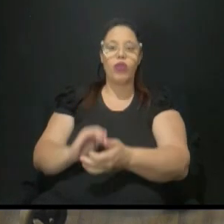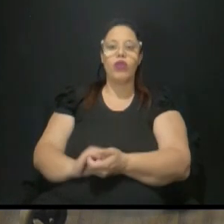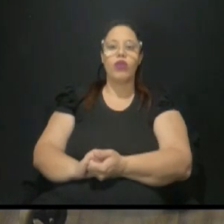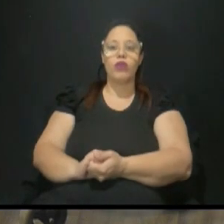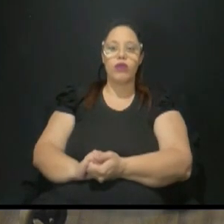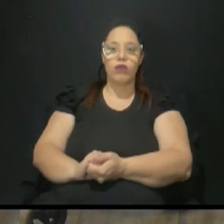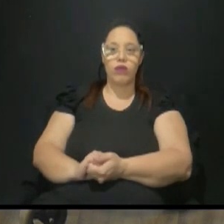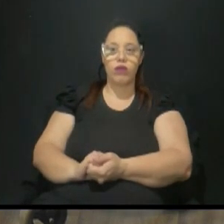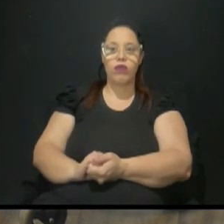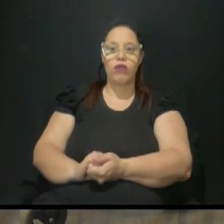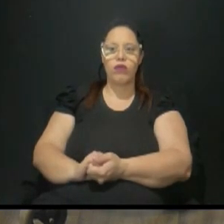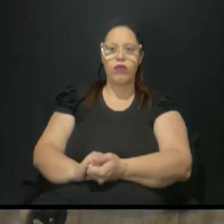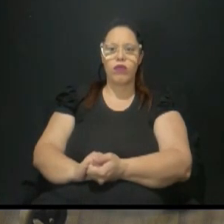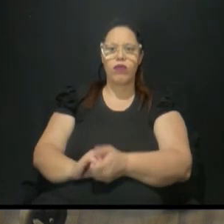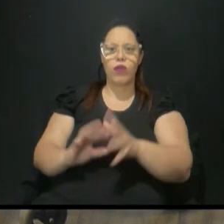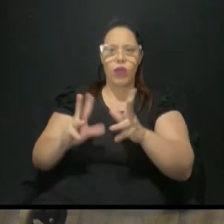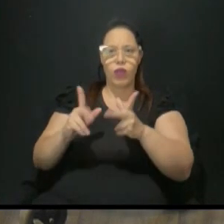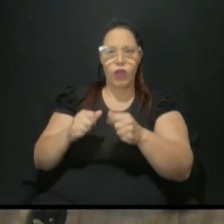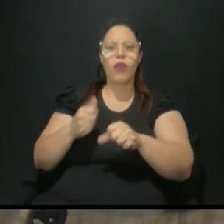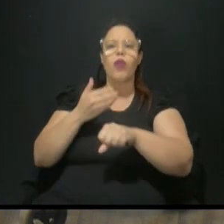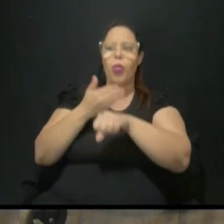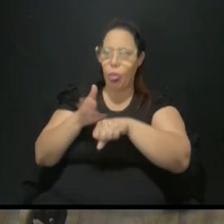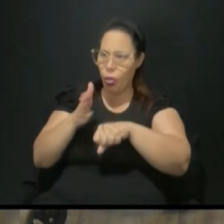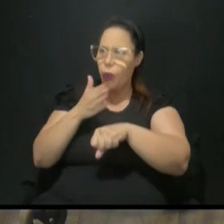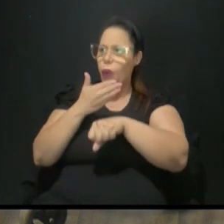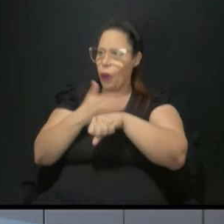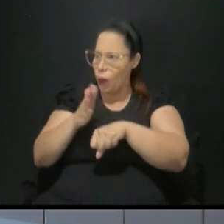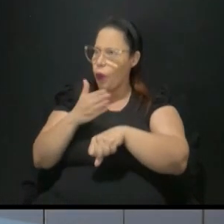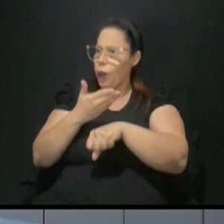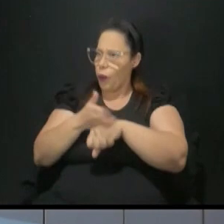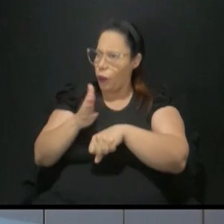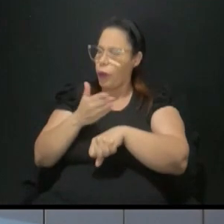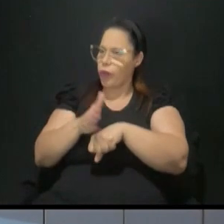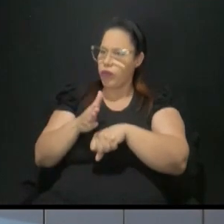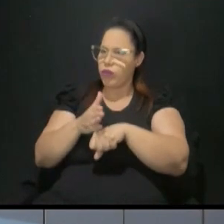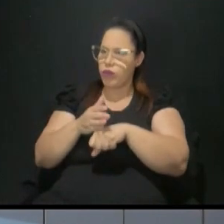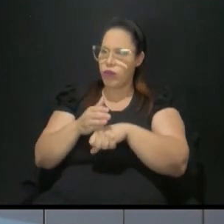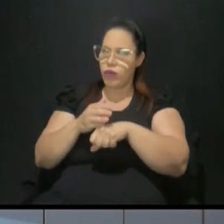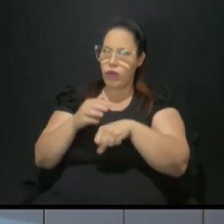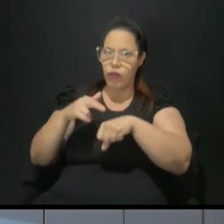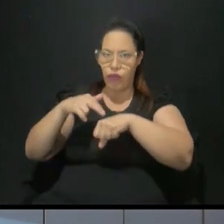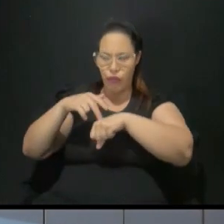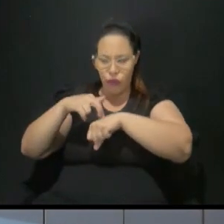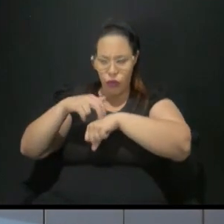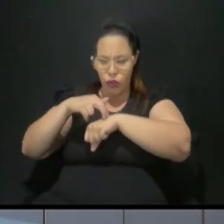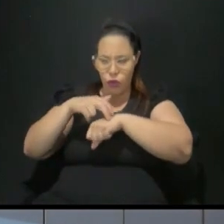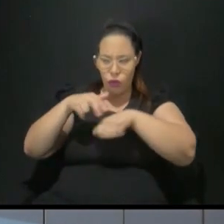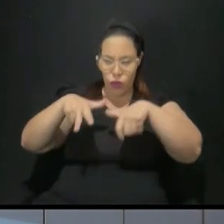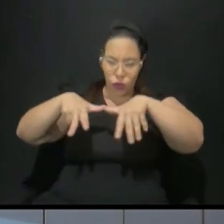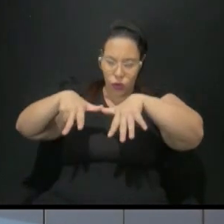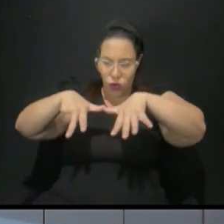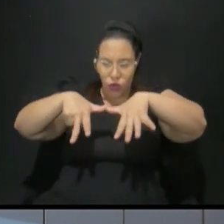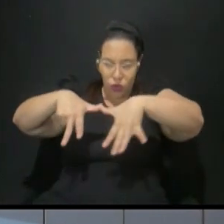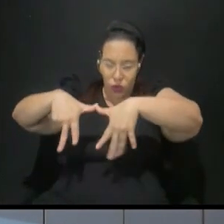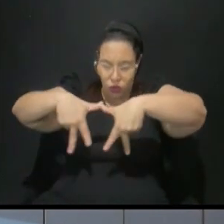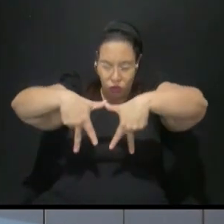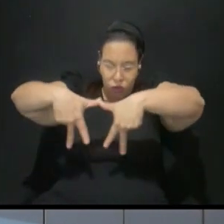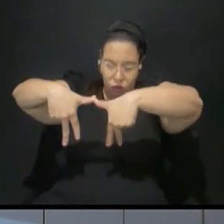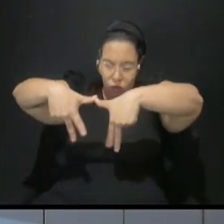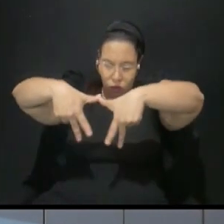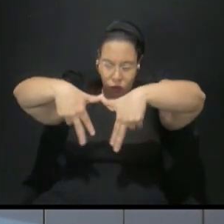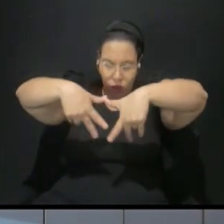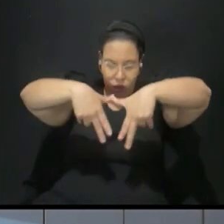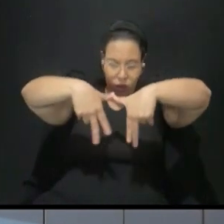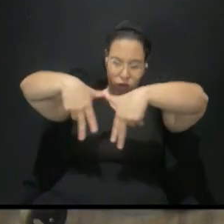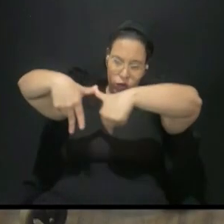todos os treinos, são todos os treinos. Todos os treinos de pista, os treinos de musculação, tudo que envolve ele vai estar treinando